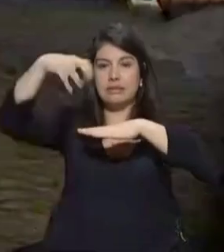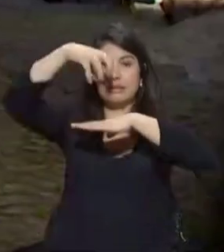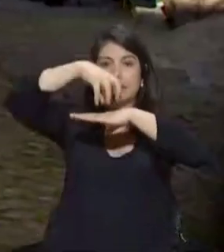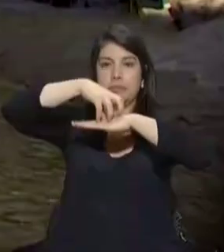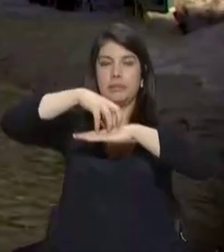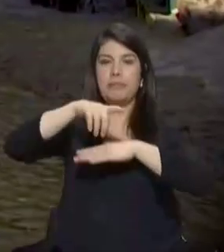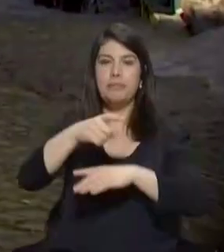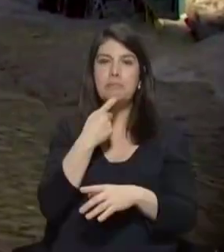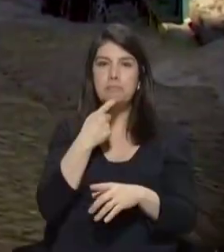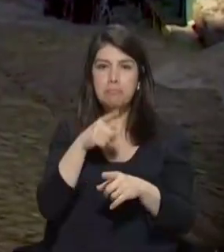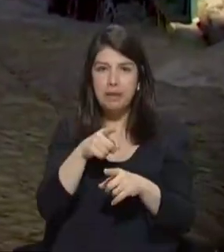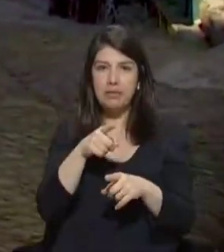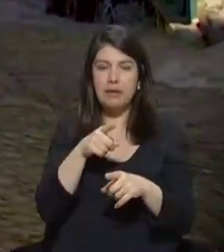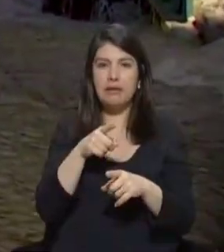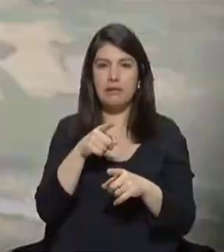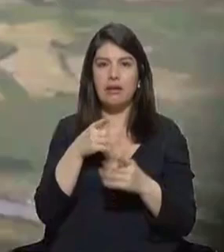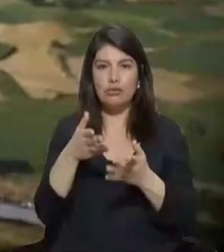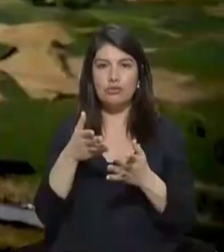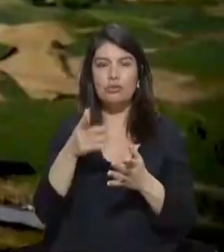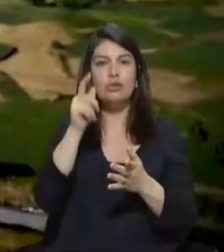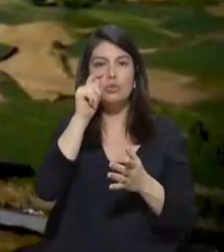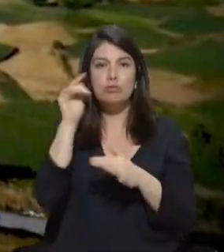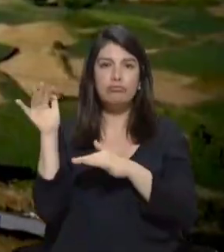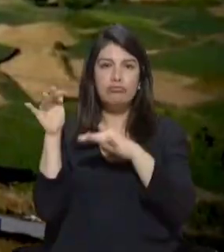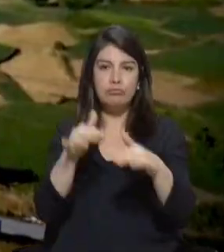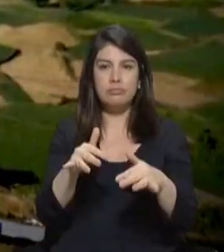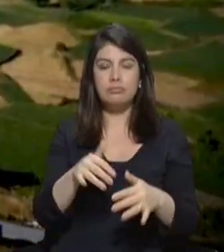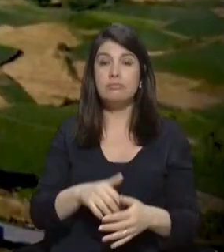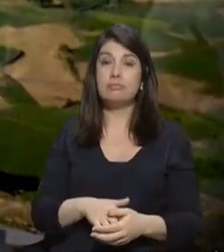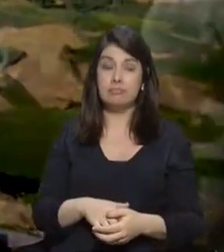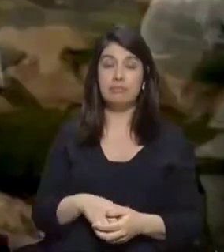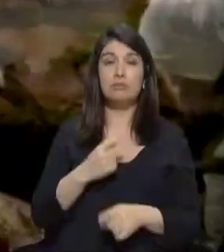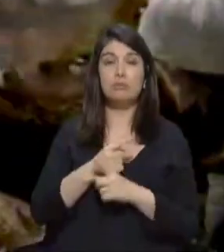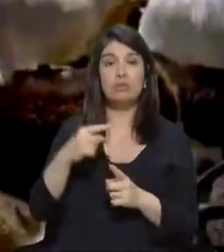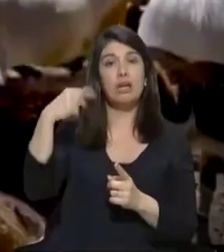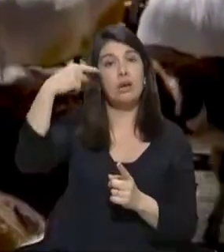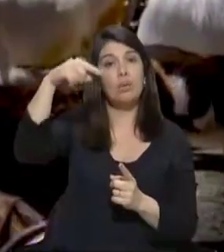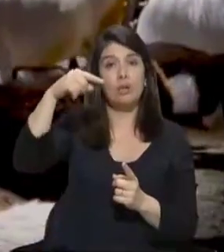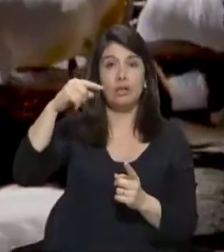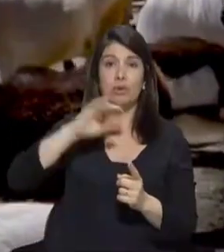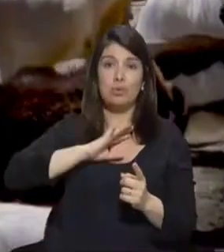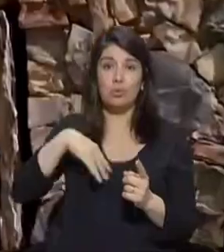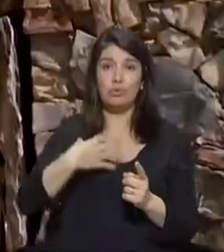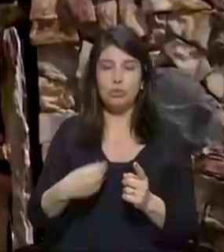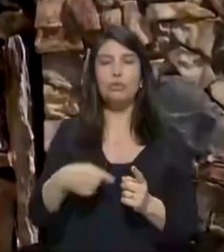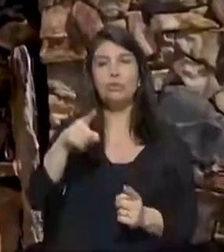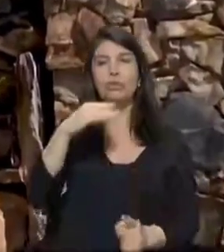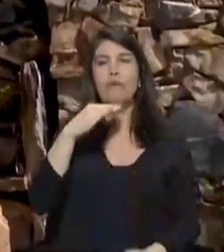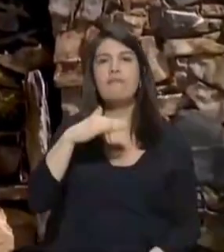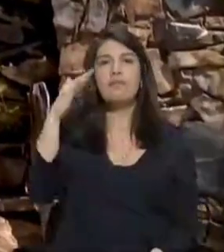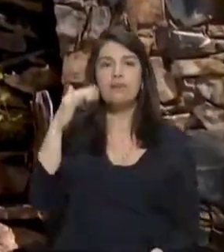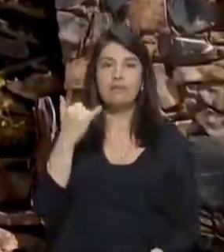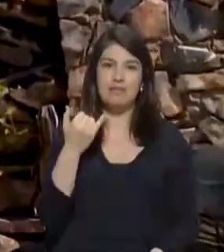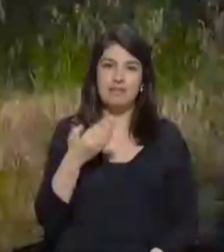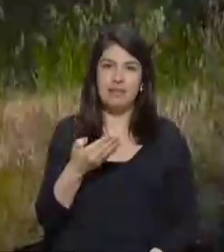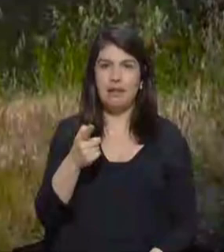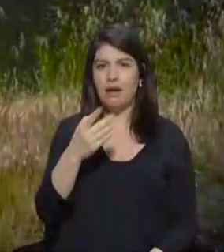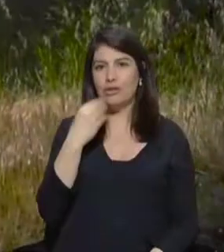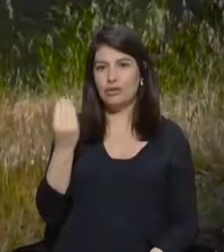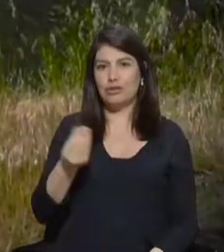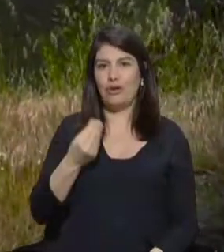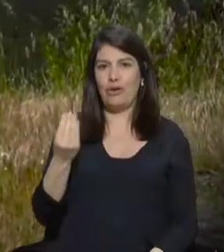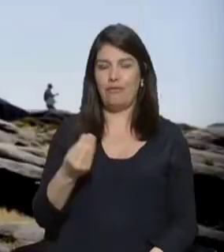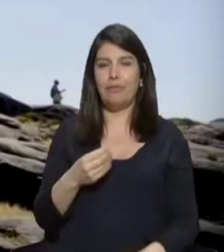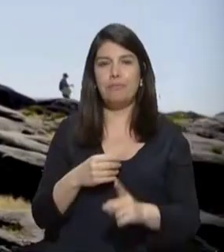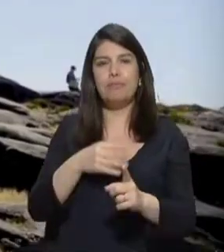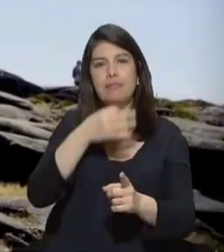turismo? Sim, também. E sendo que é um fenómeno que é único no mundo. Que idade é que tens? 27. 27, és um jovem. Quando tu falas